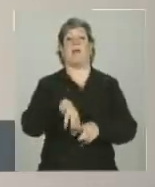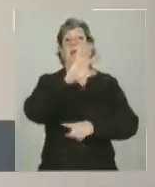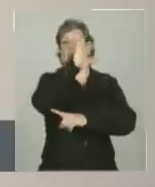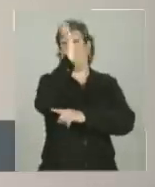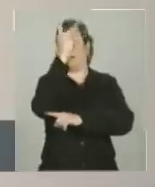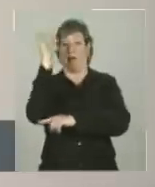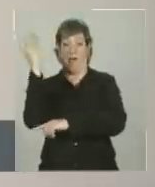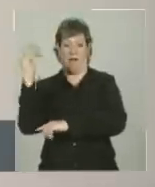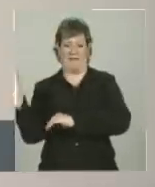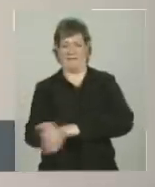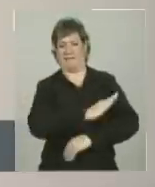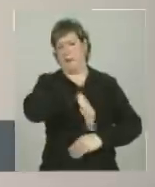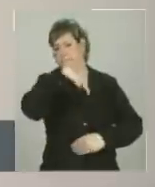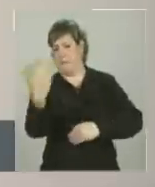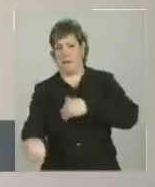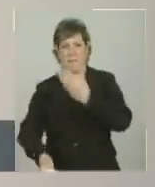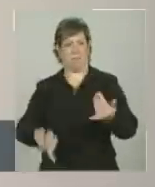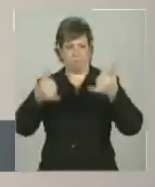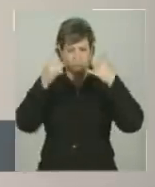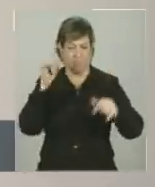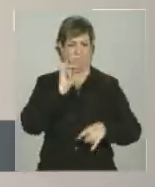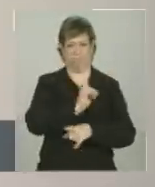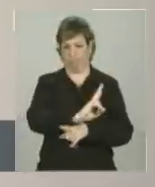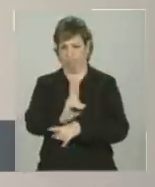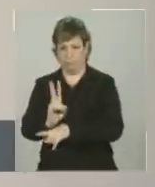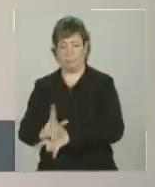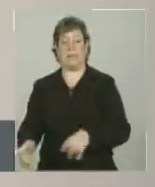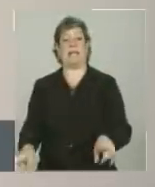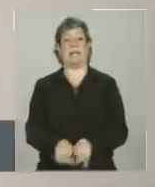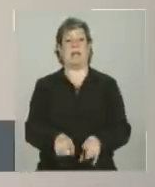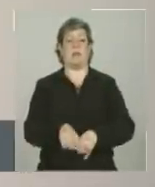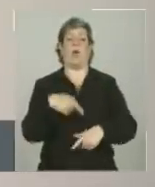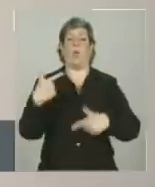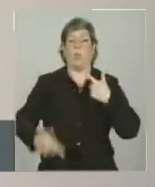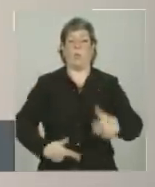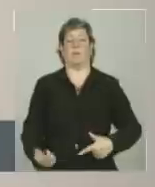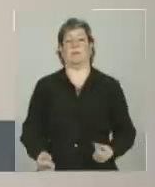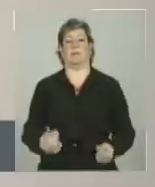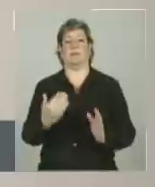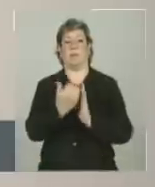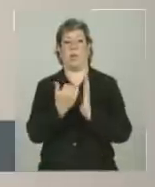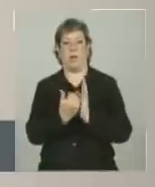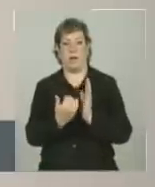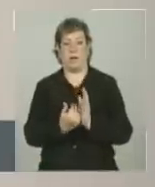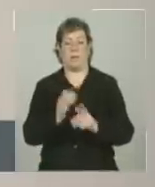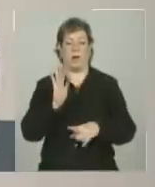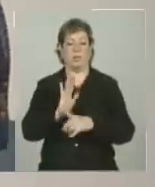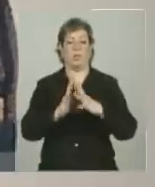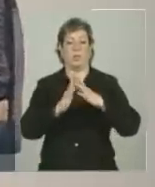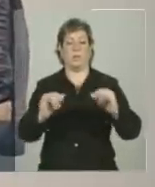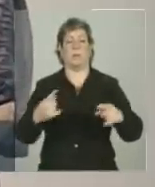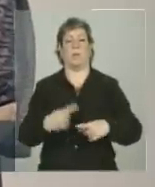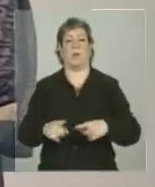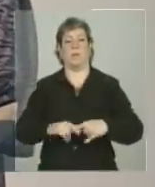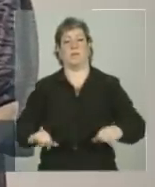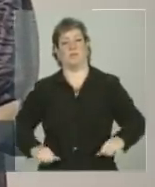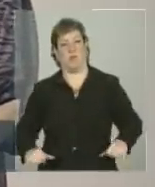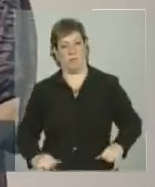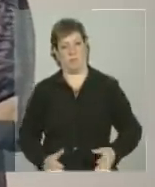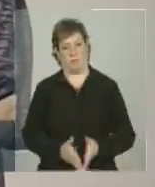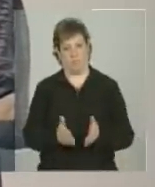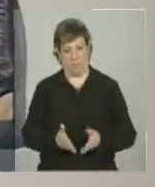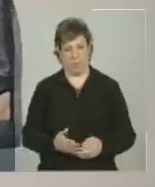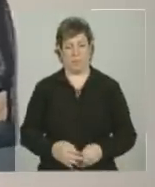nossas florestas, os programas de combate à miséria e à pobreza, por exemplo. A qualidade do gasto